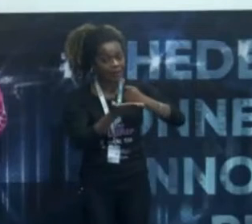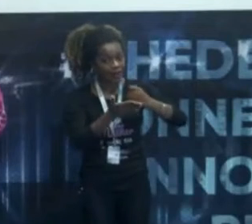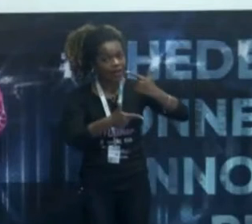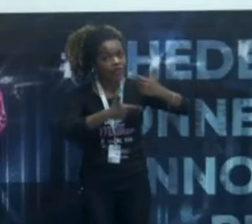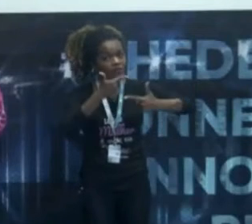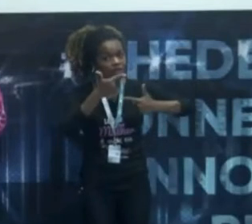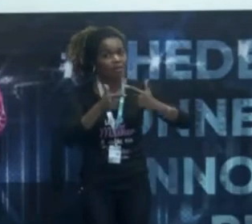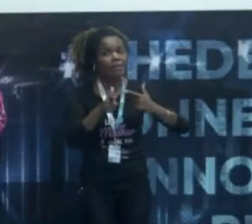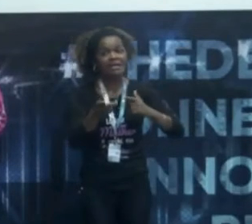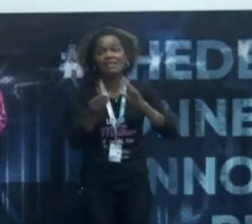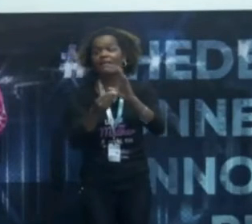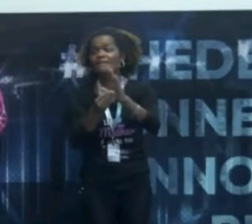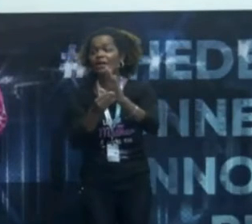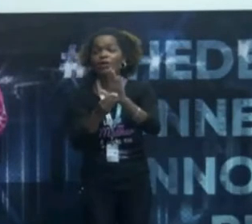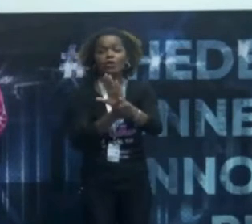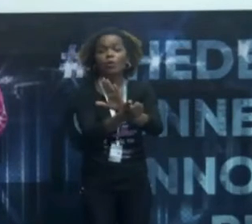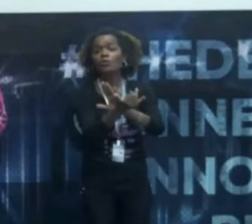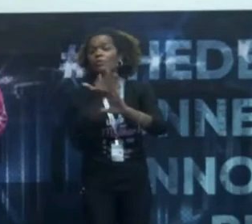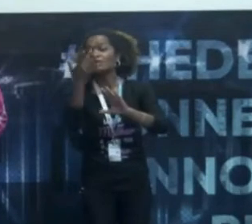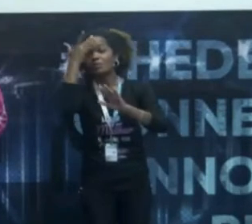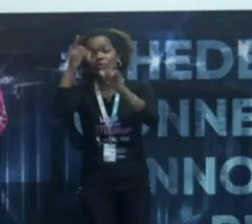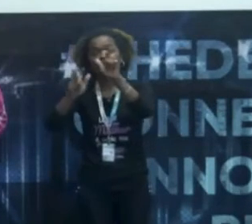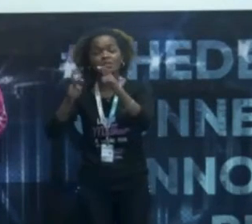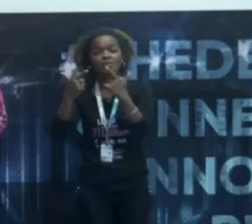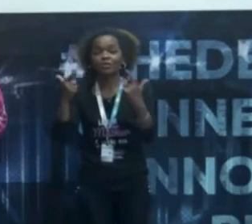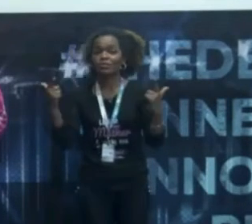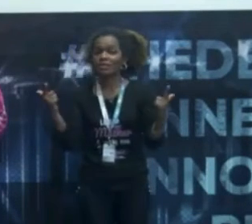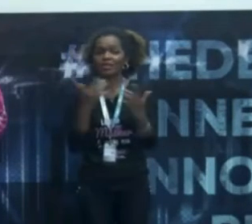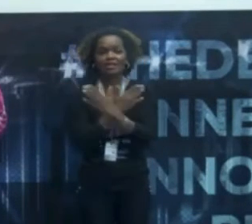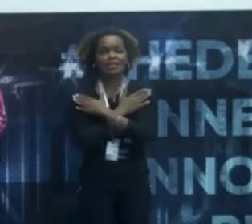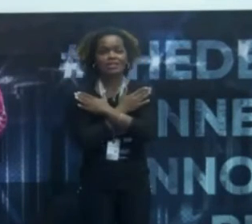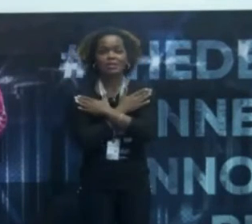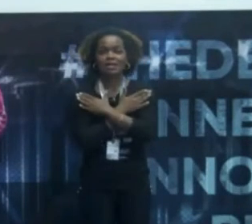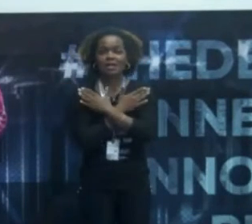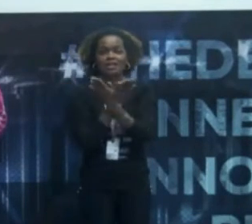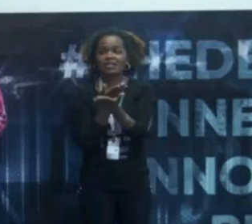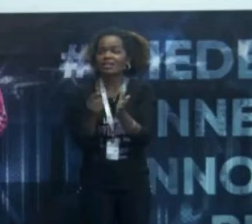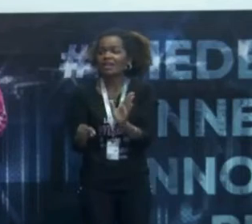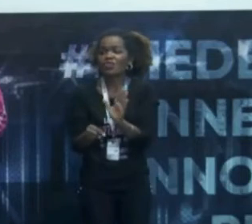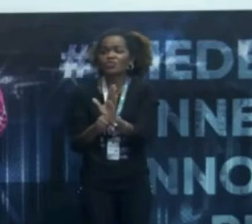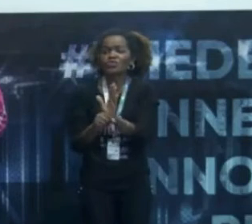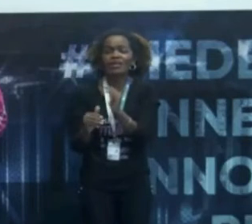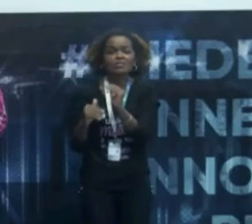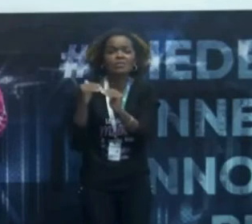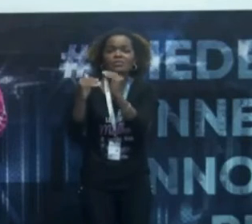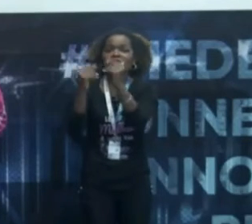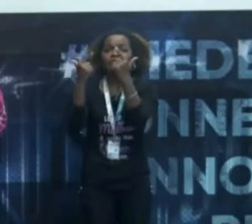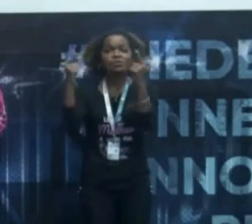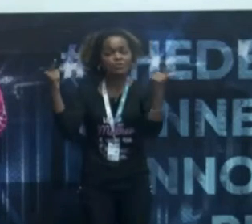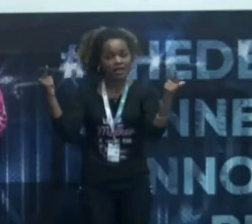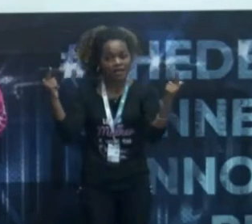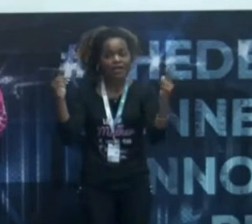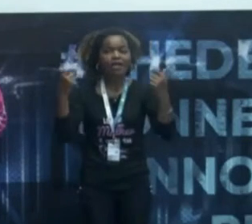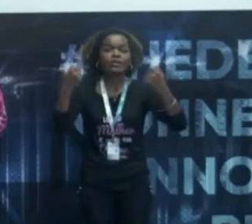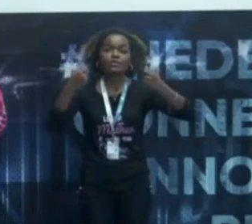fato estão em empregos que não têm qualquer perspectiva de desenvolvimento e de construção de carreira. Então, a gente